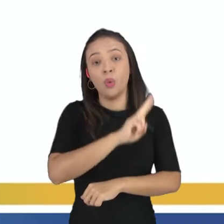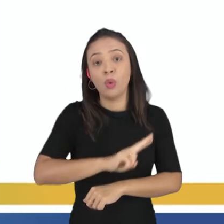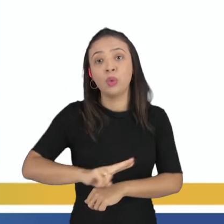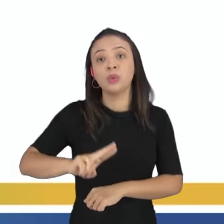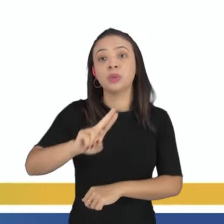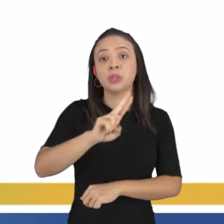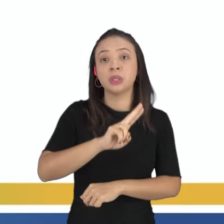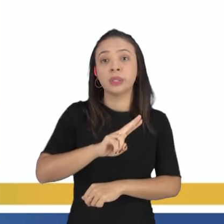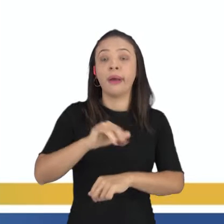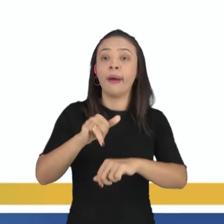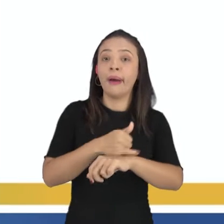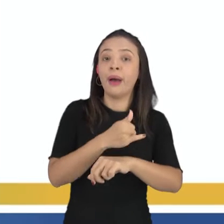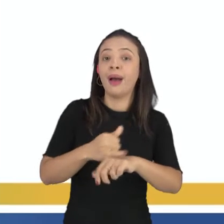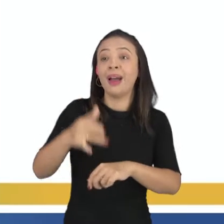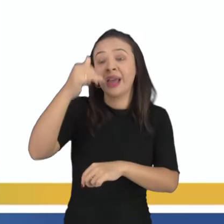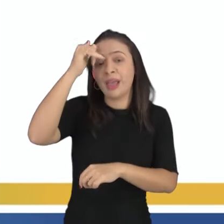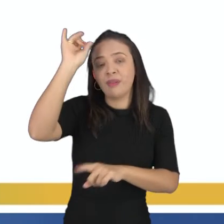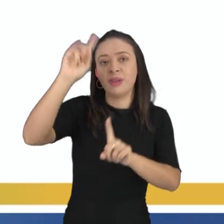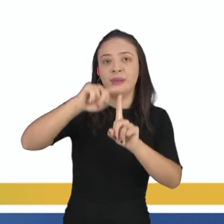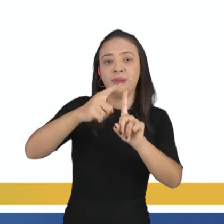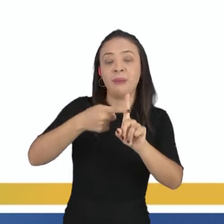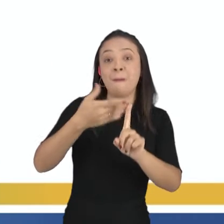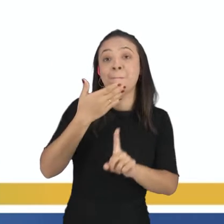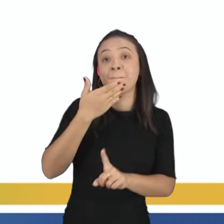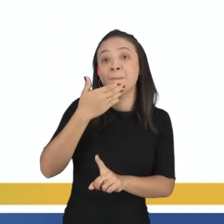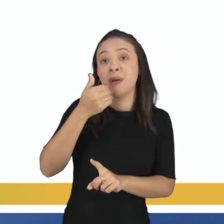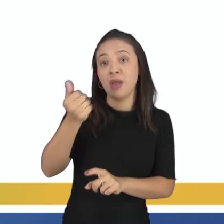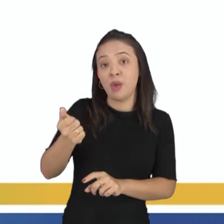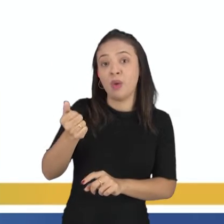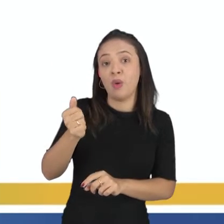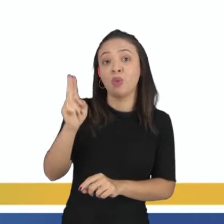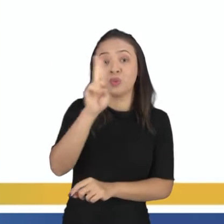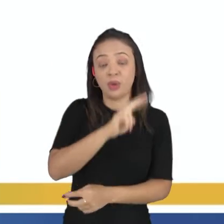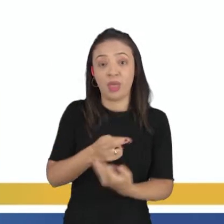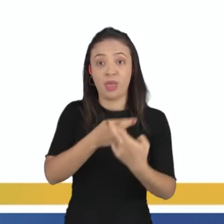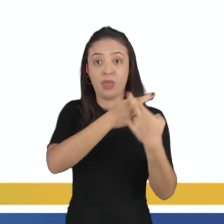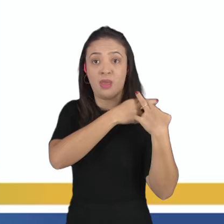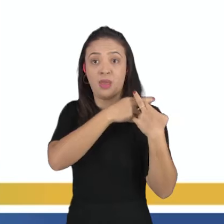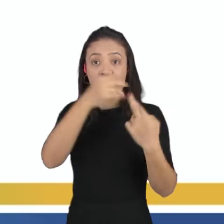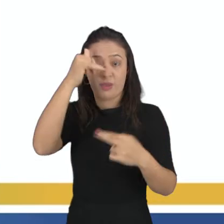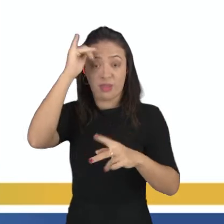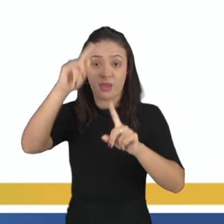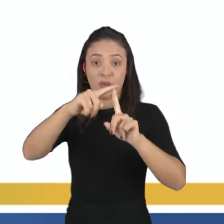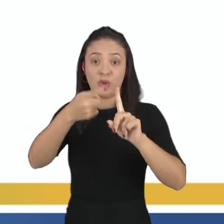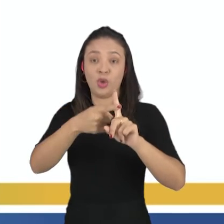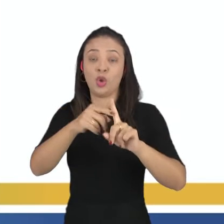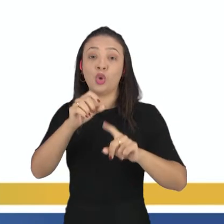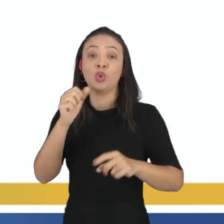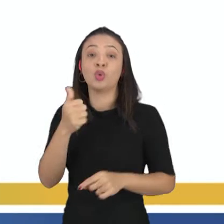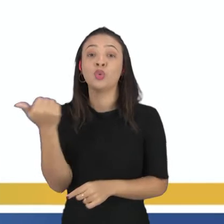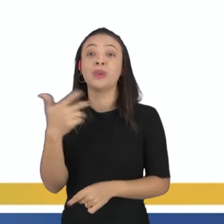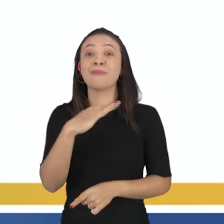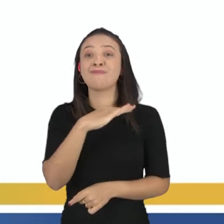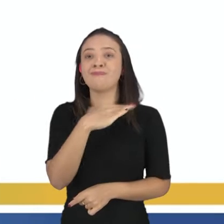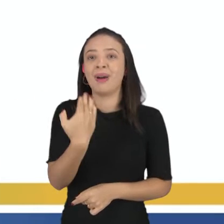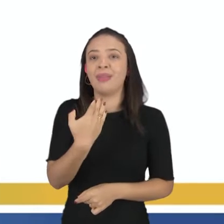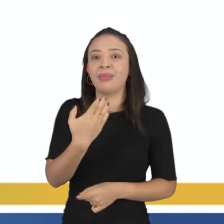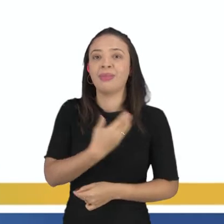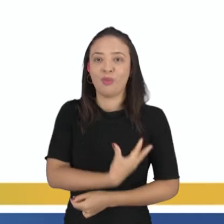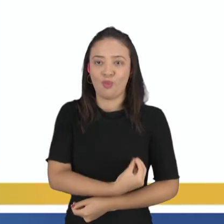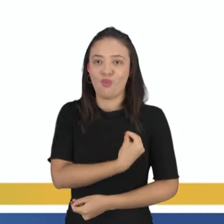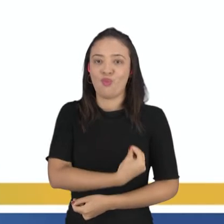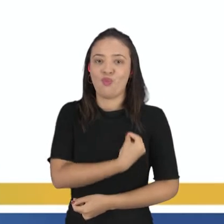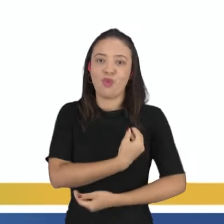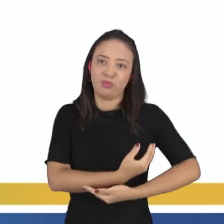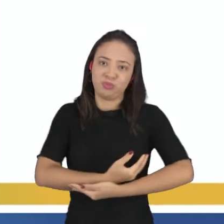métodos anticoncepcionais. É muito melhor se prevenir com responsabilidade do que assassinar uma vida inocente. Então,